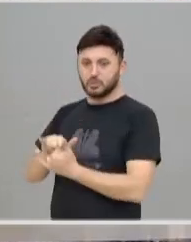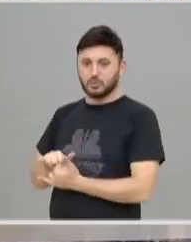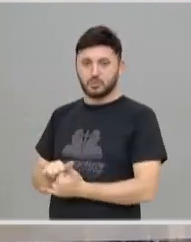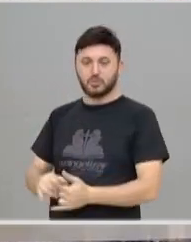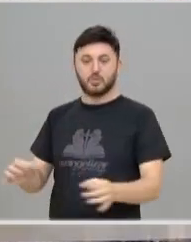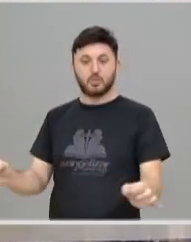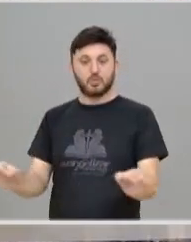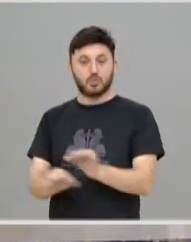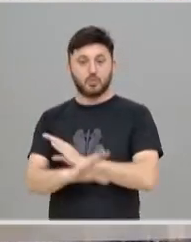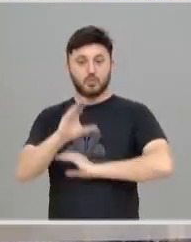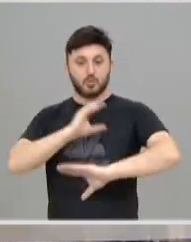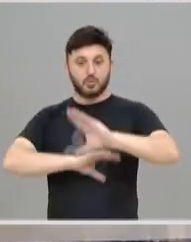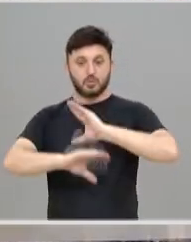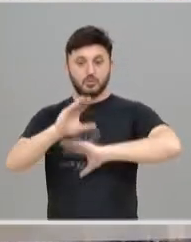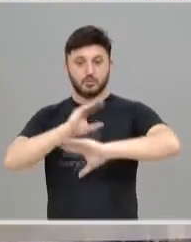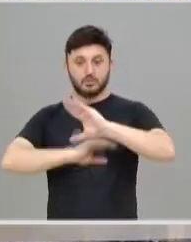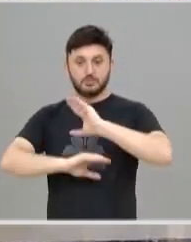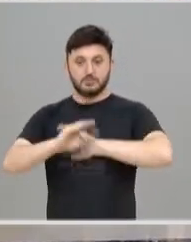Concluamos cantando.